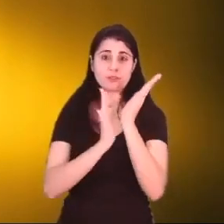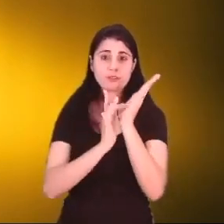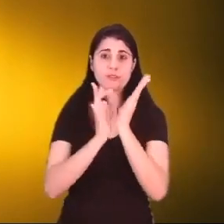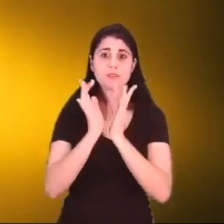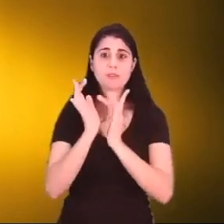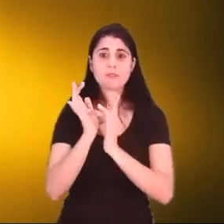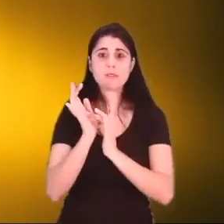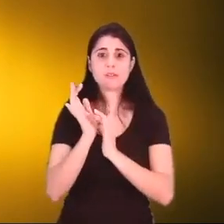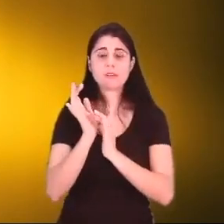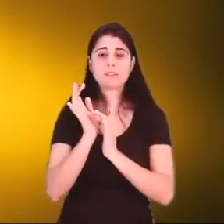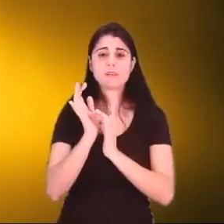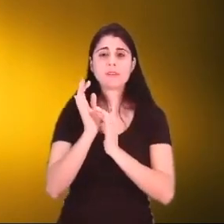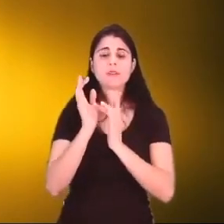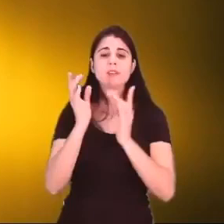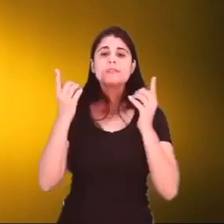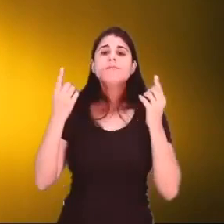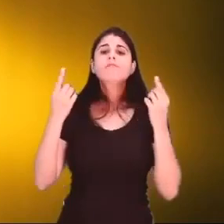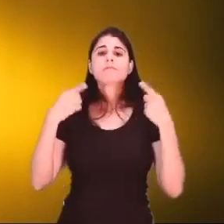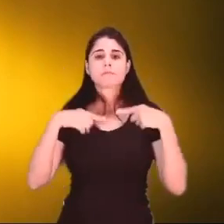nas mil vozes